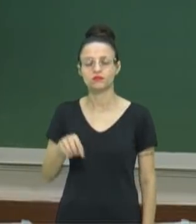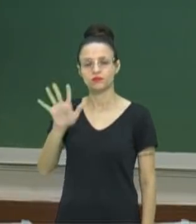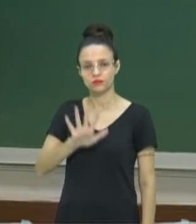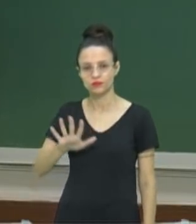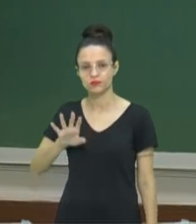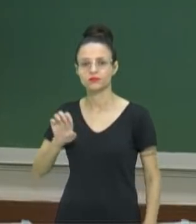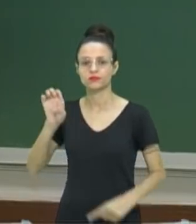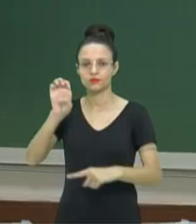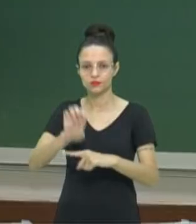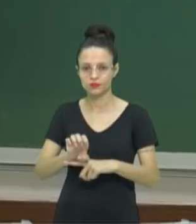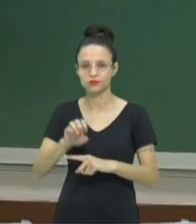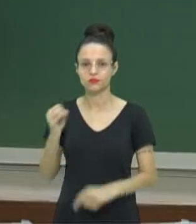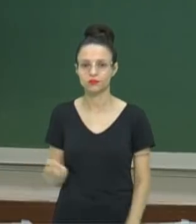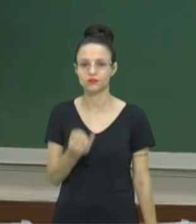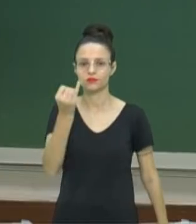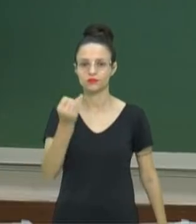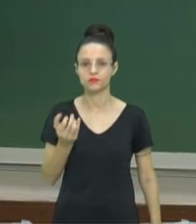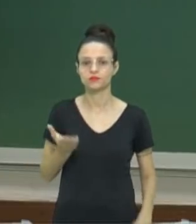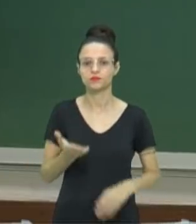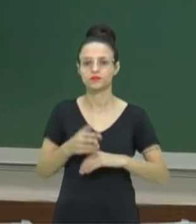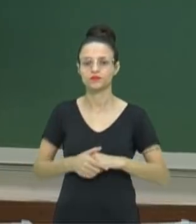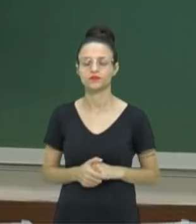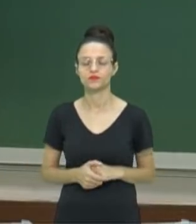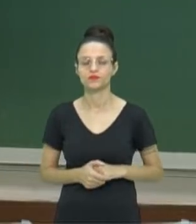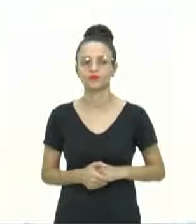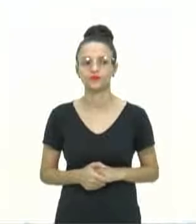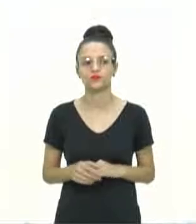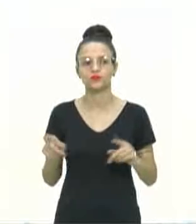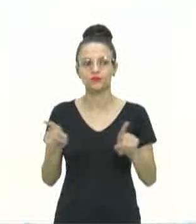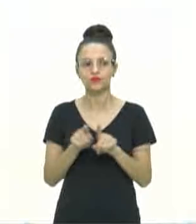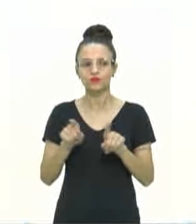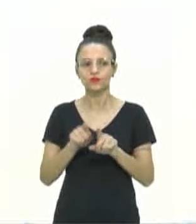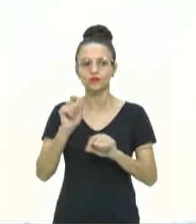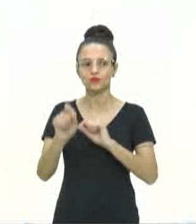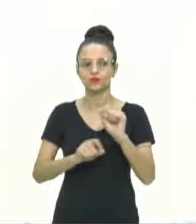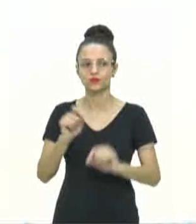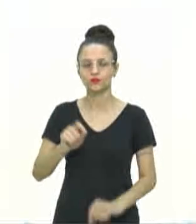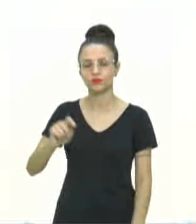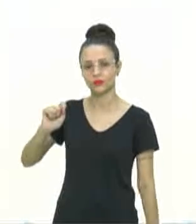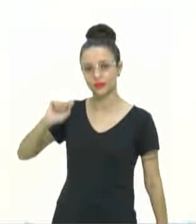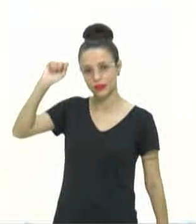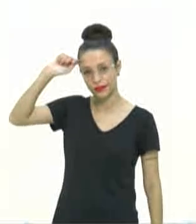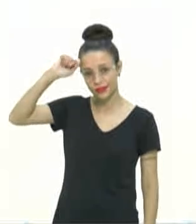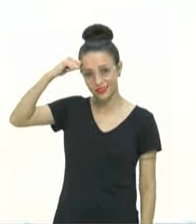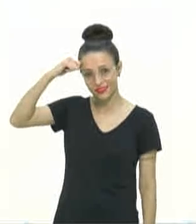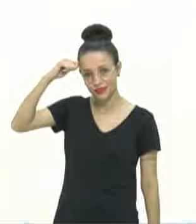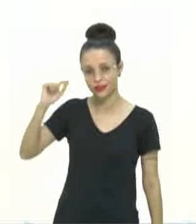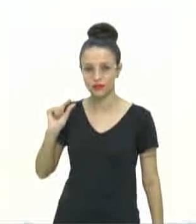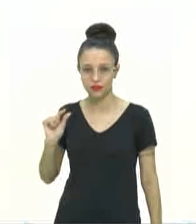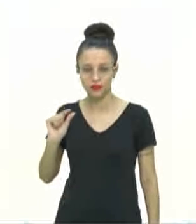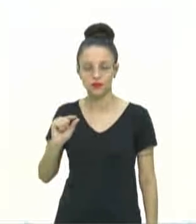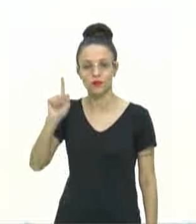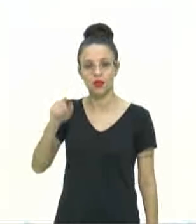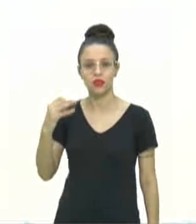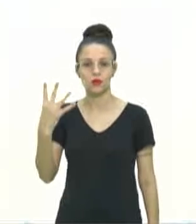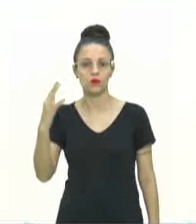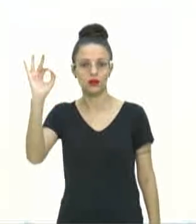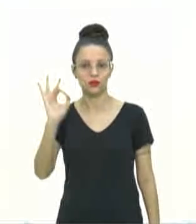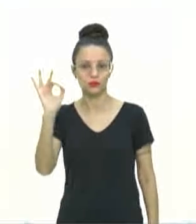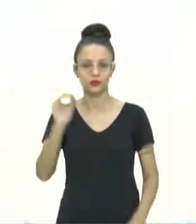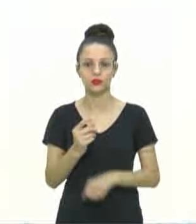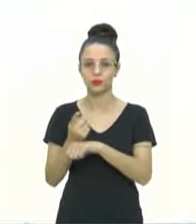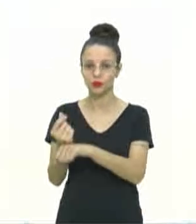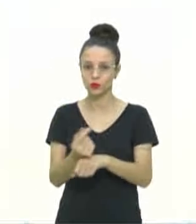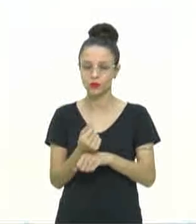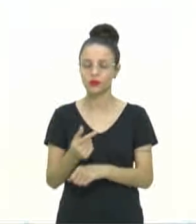estado, certo? Bem importante ali. E aí nós vamos ter ali, o carvão representa 4% da economia e é